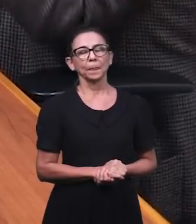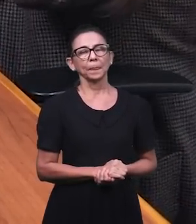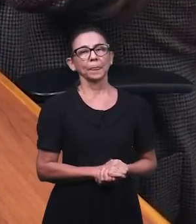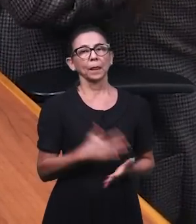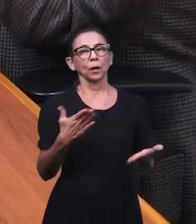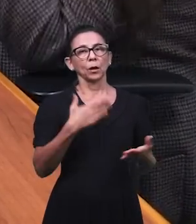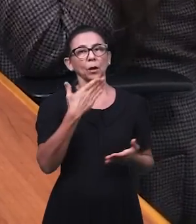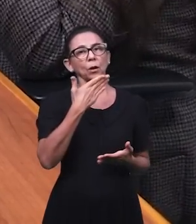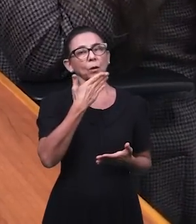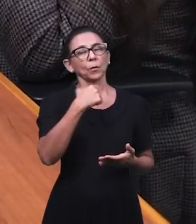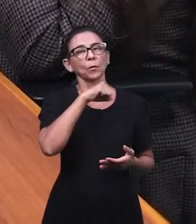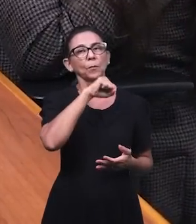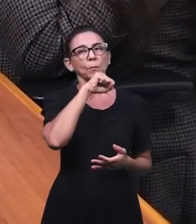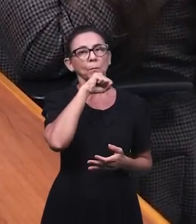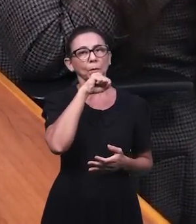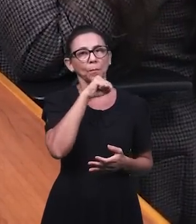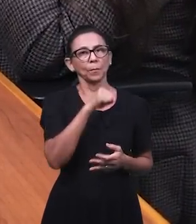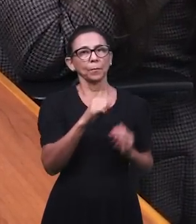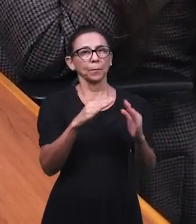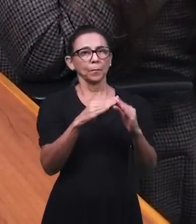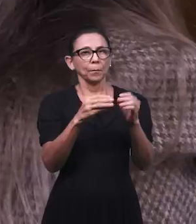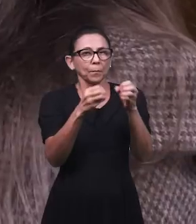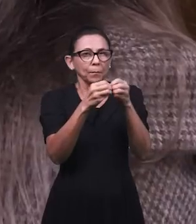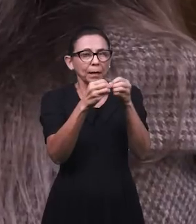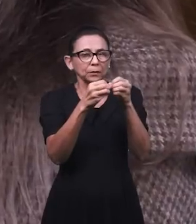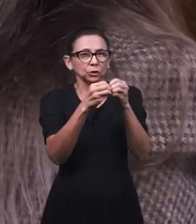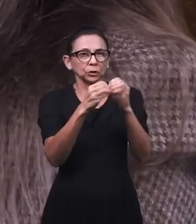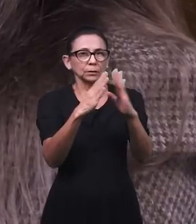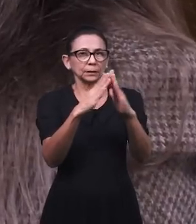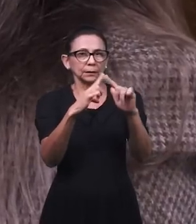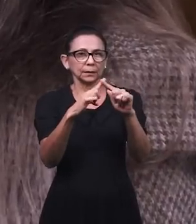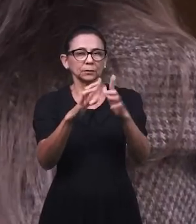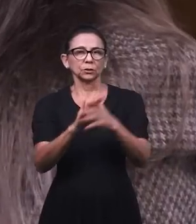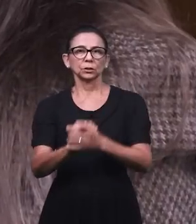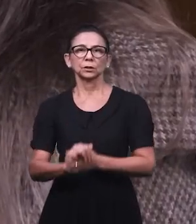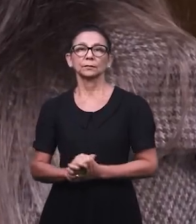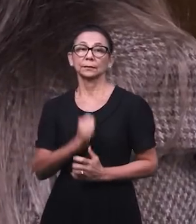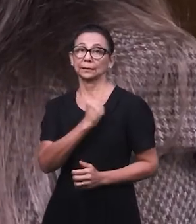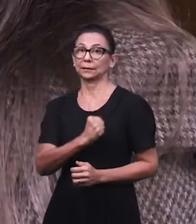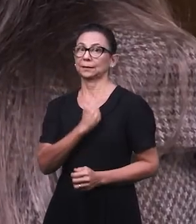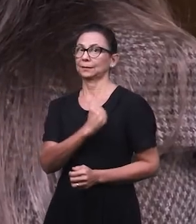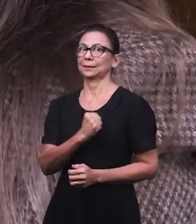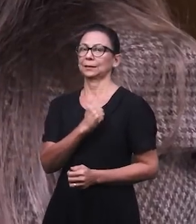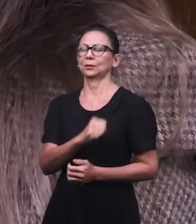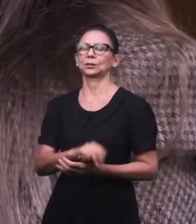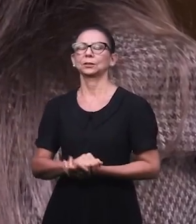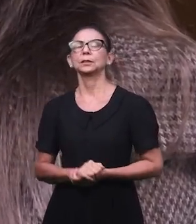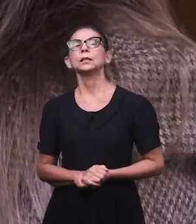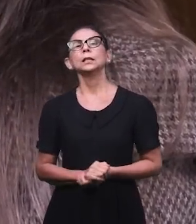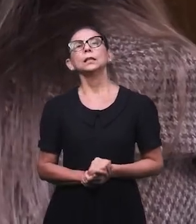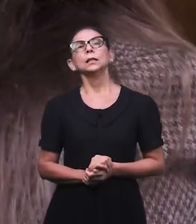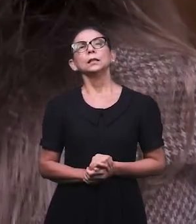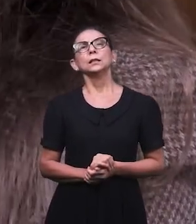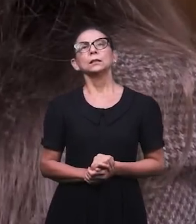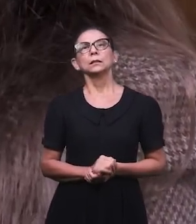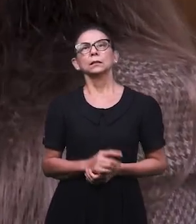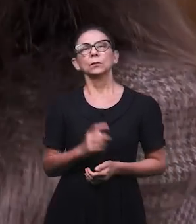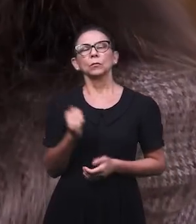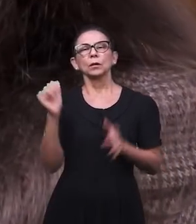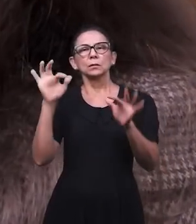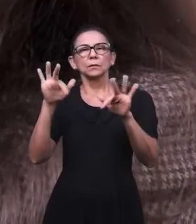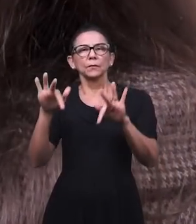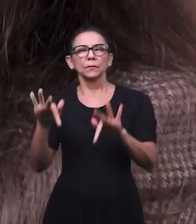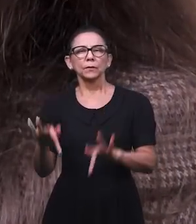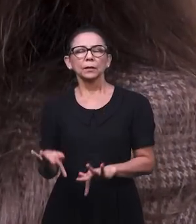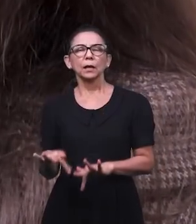E eu já casei também, mas dá uma boa saudade. E aí que a gente chegou quase no final do ano, quando tava